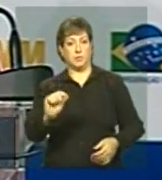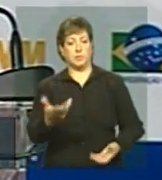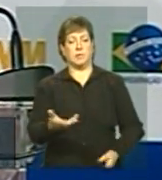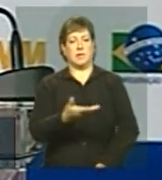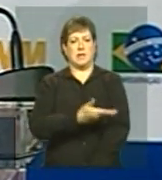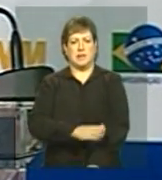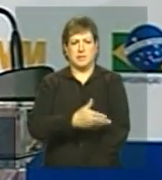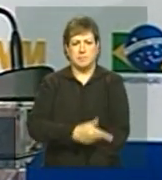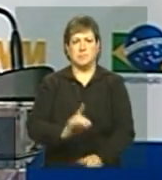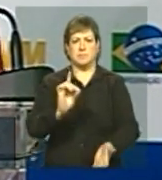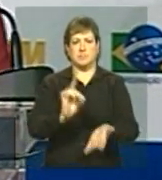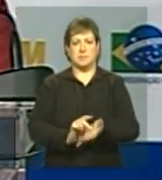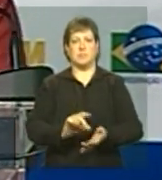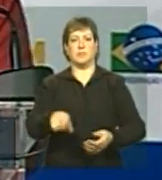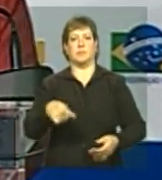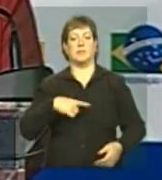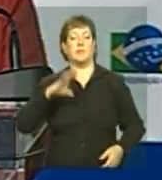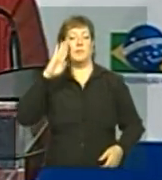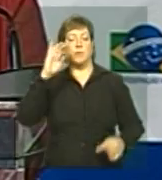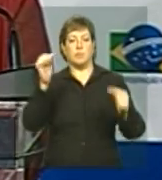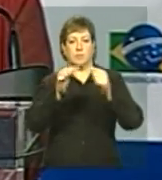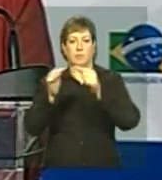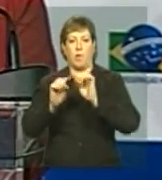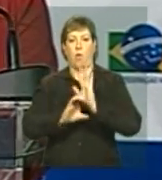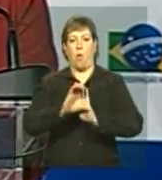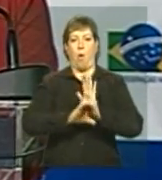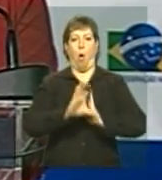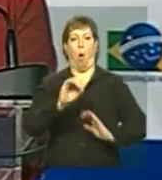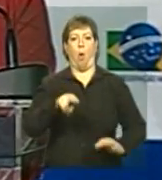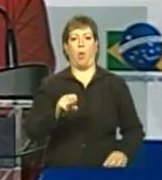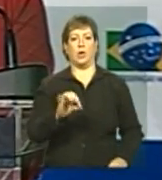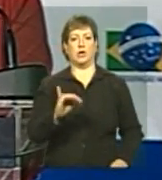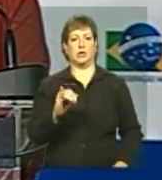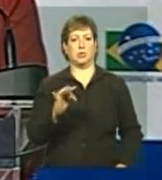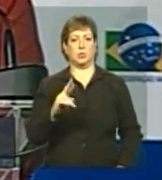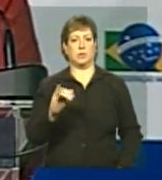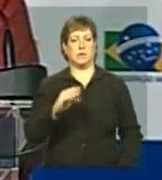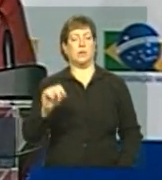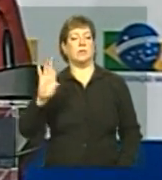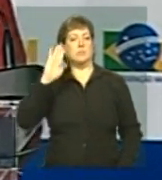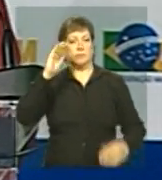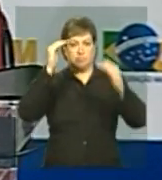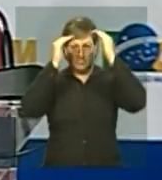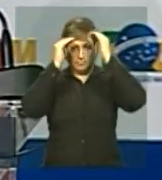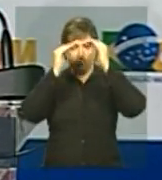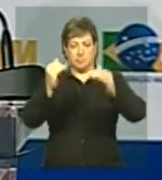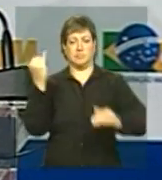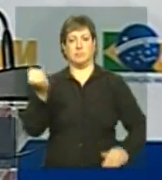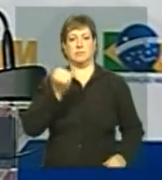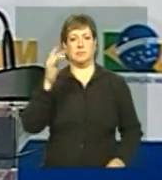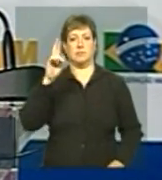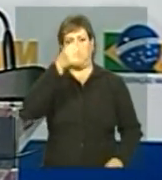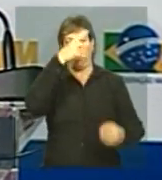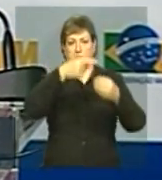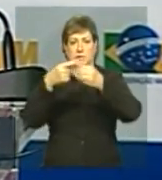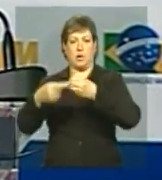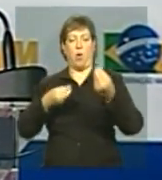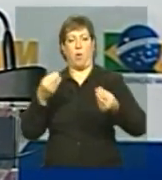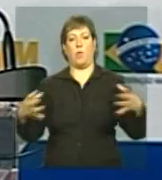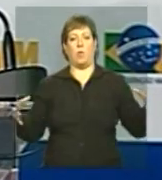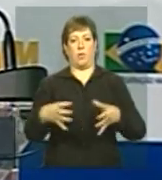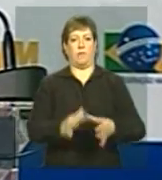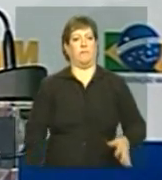os princípios da Constituição e reconhecer o papel fundamental dos municípios como entes